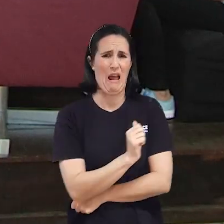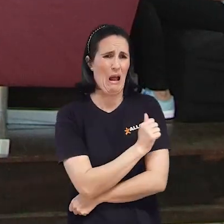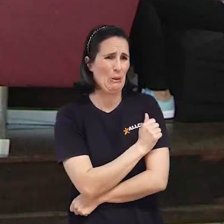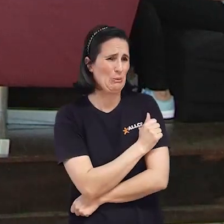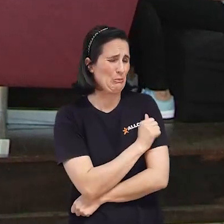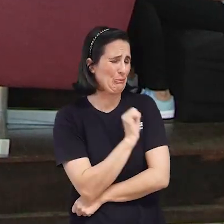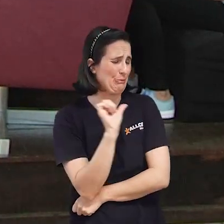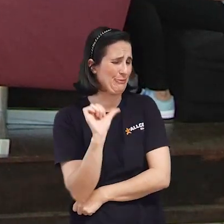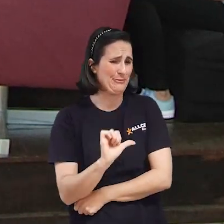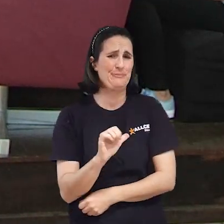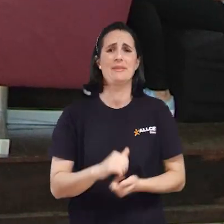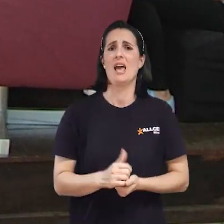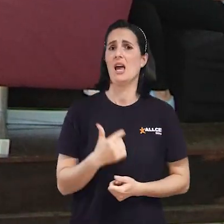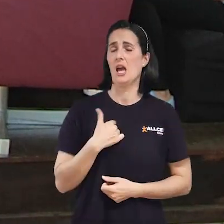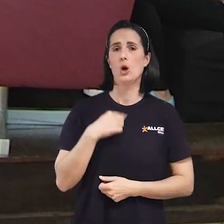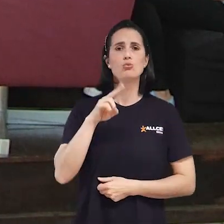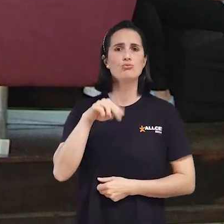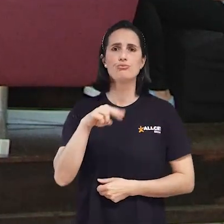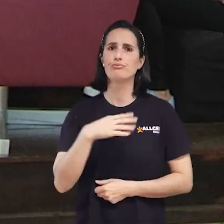Um péssimo aluno.